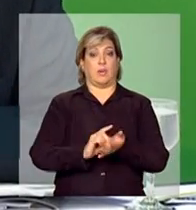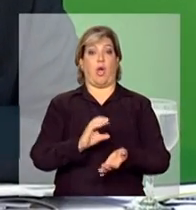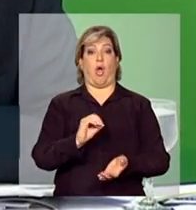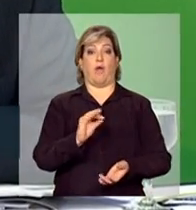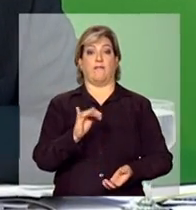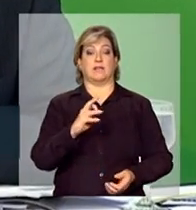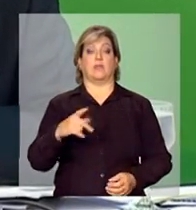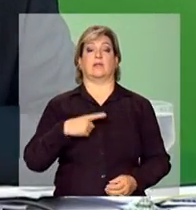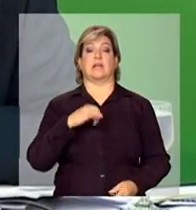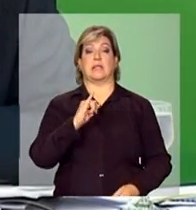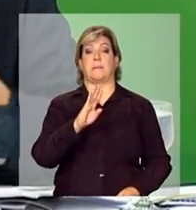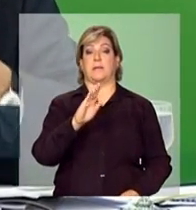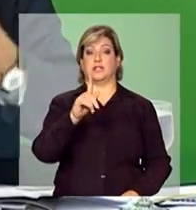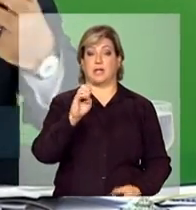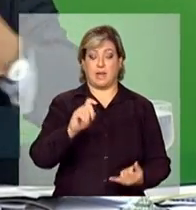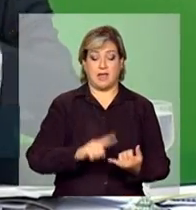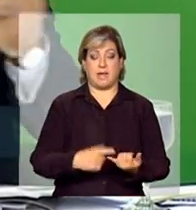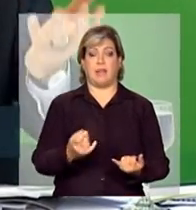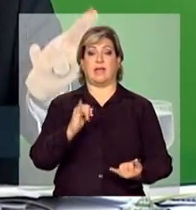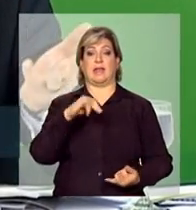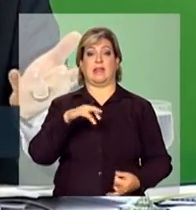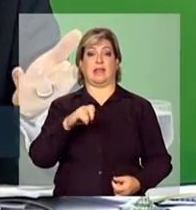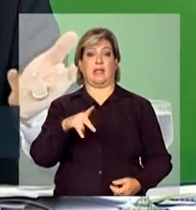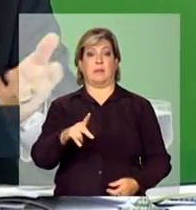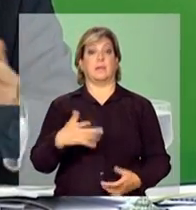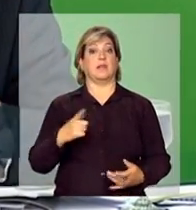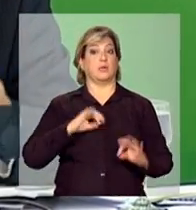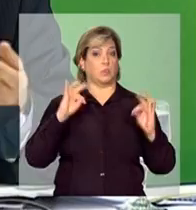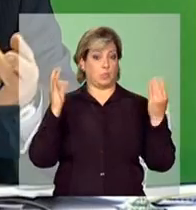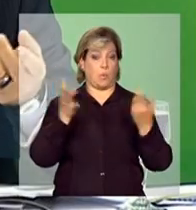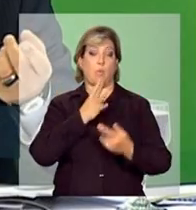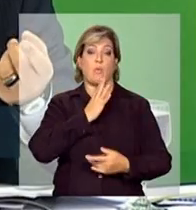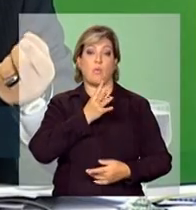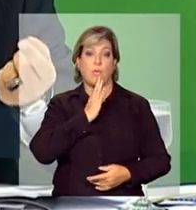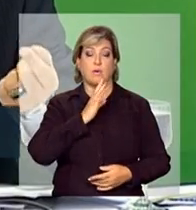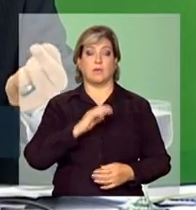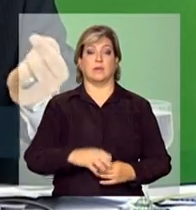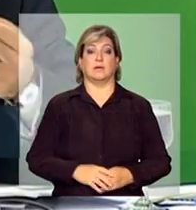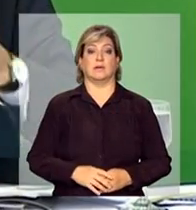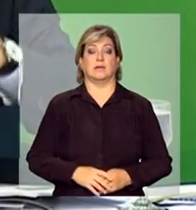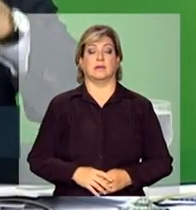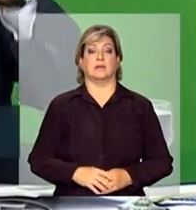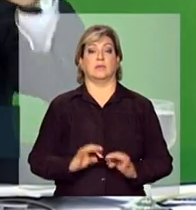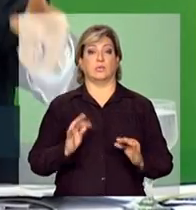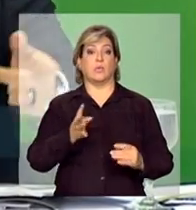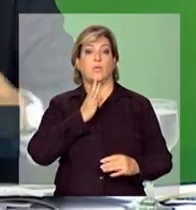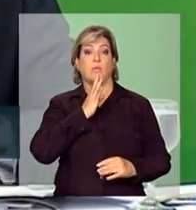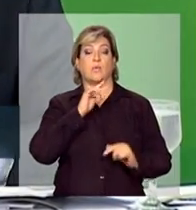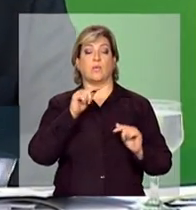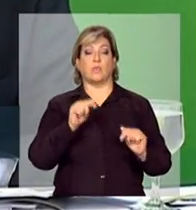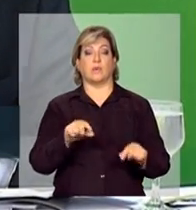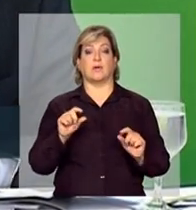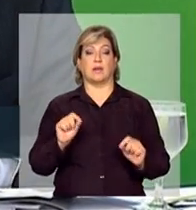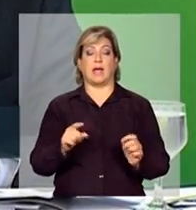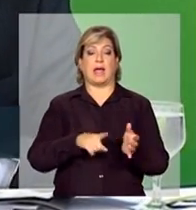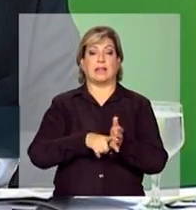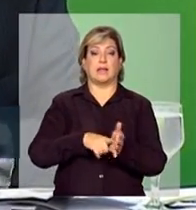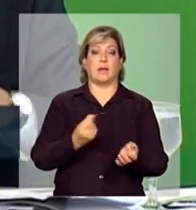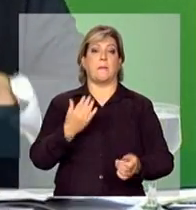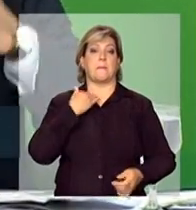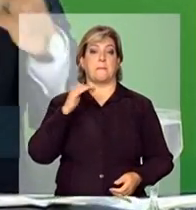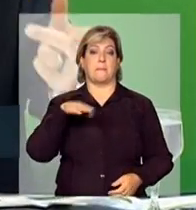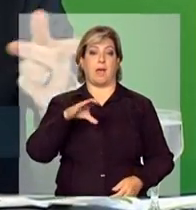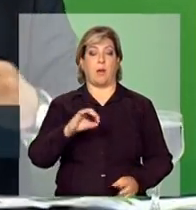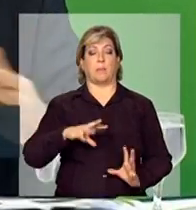o IBGE o Inep são Dados totalmente conhecidos e reconhecidos nas análises do Banco Mundial do